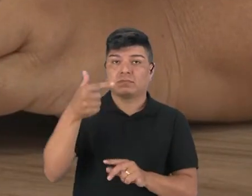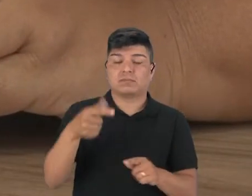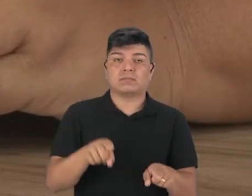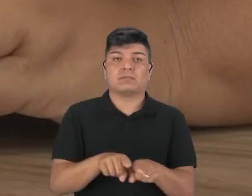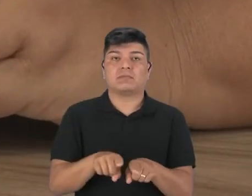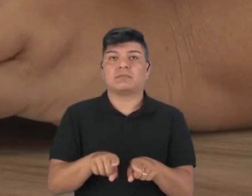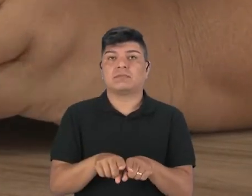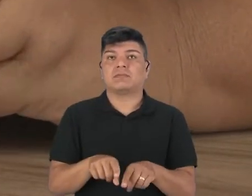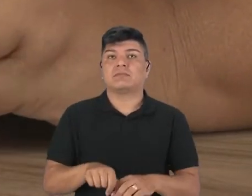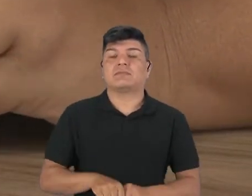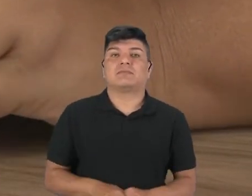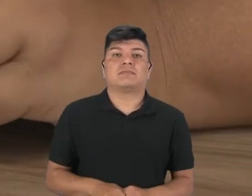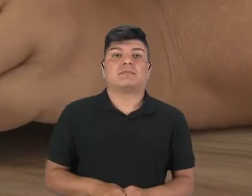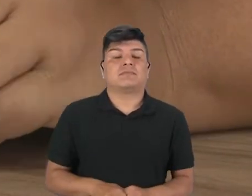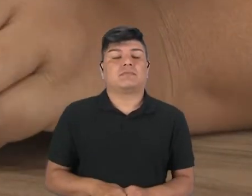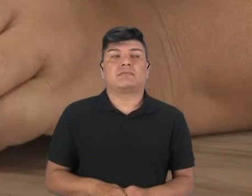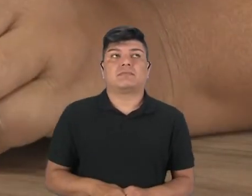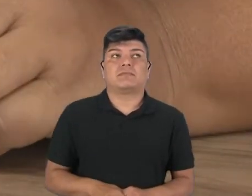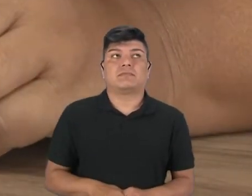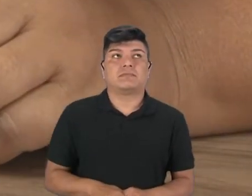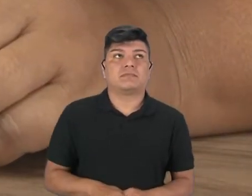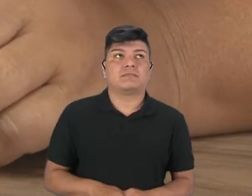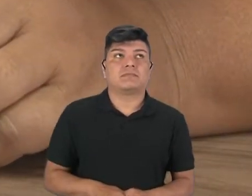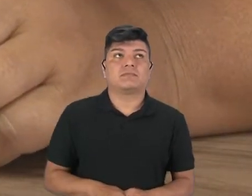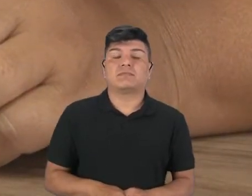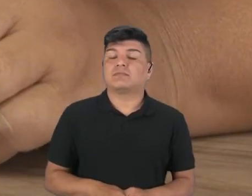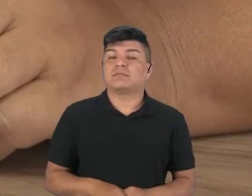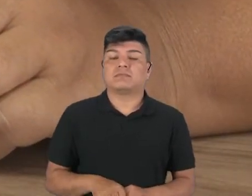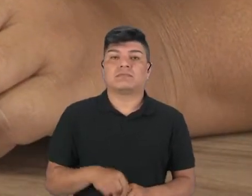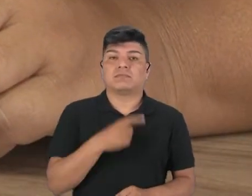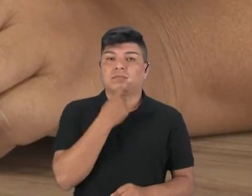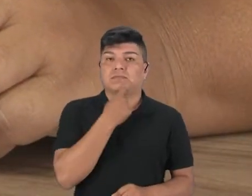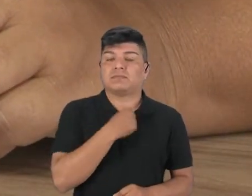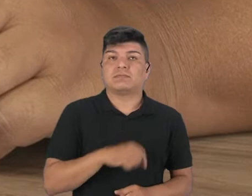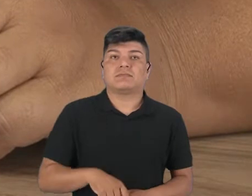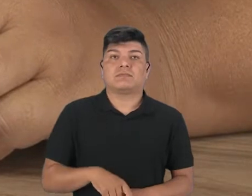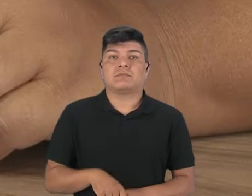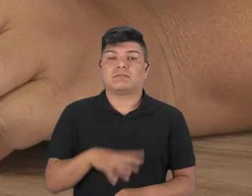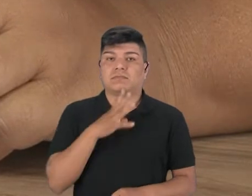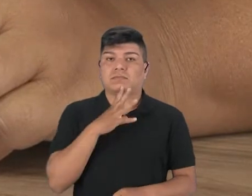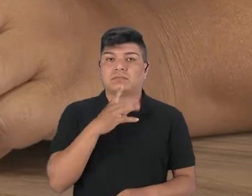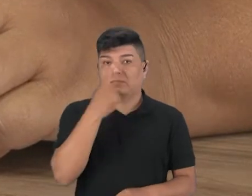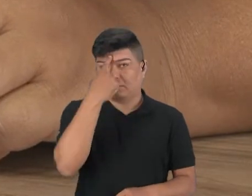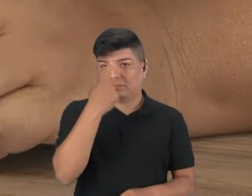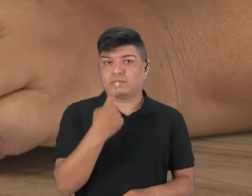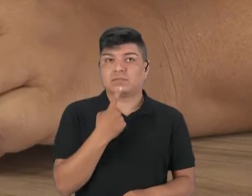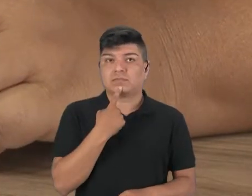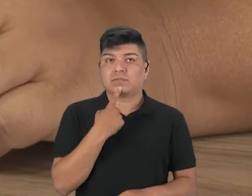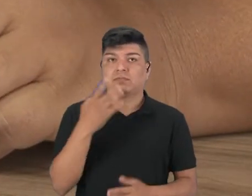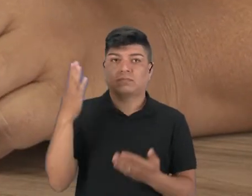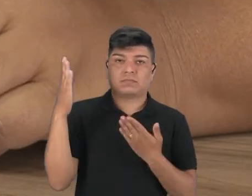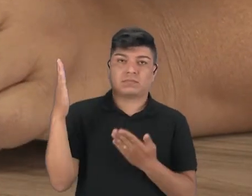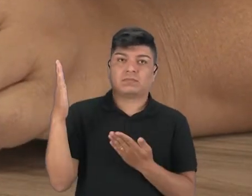outra. Olha só, gente. Vocês conhecem essa imagem aqui?